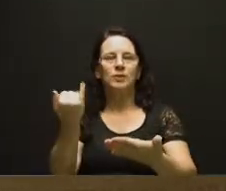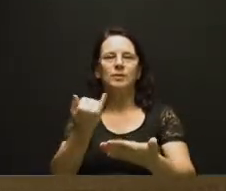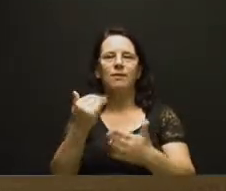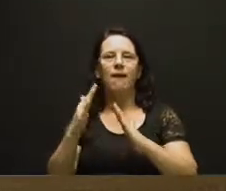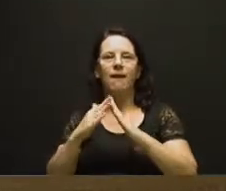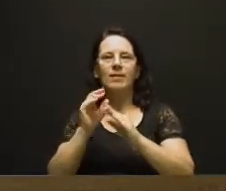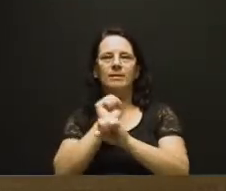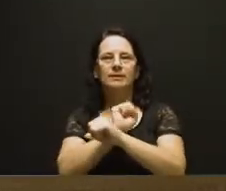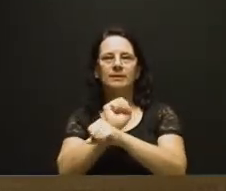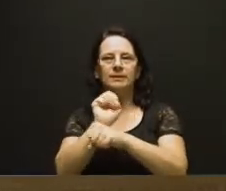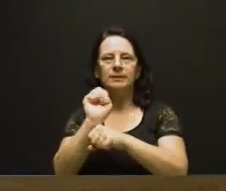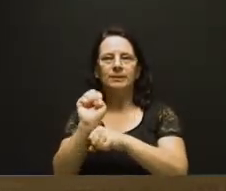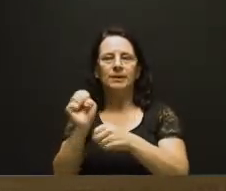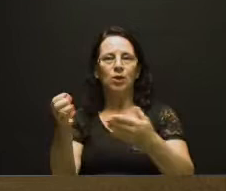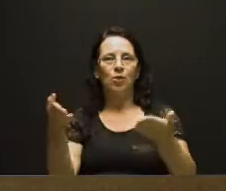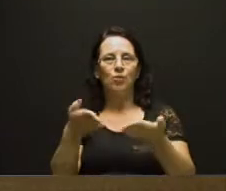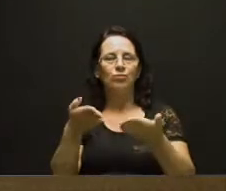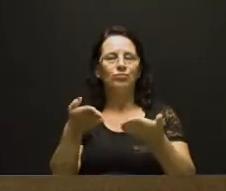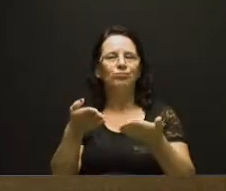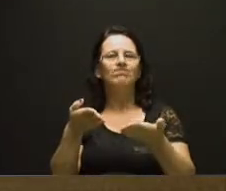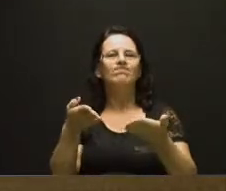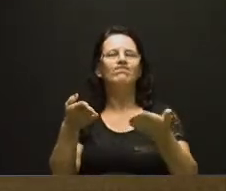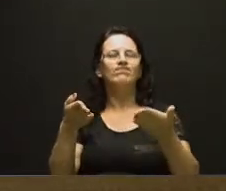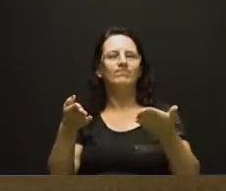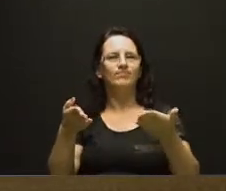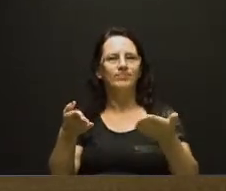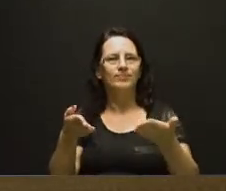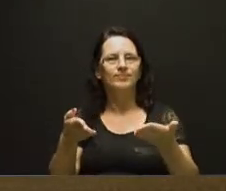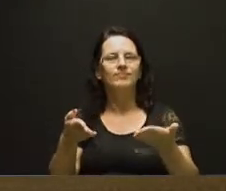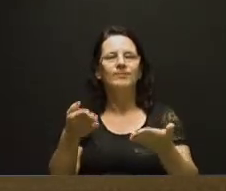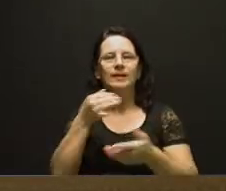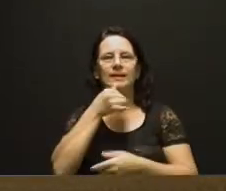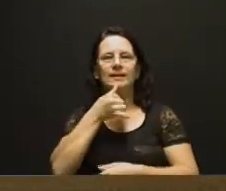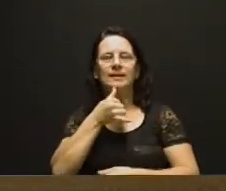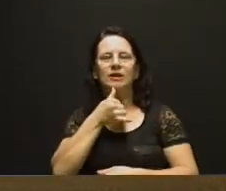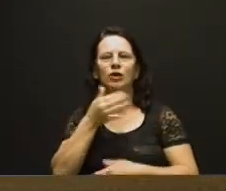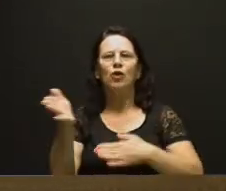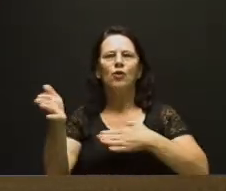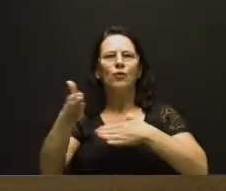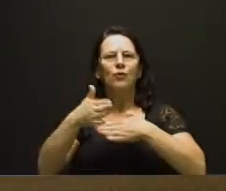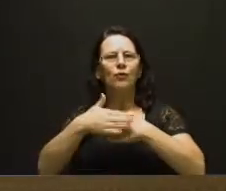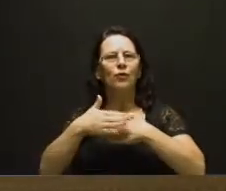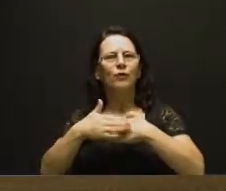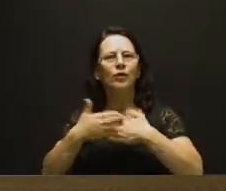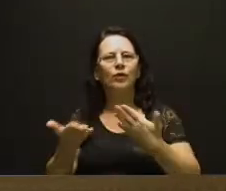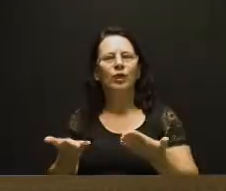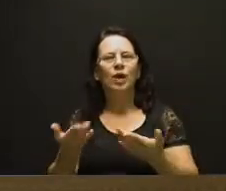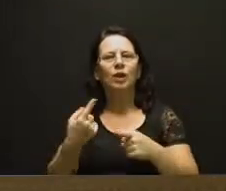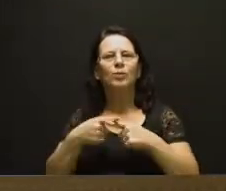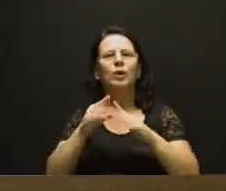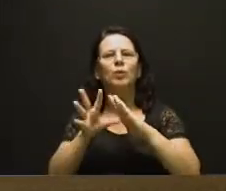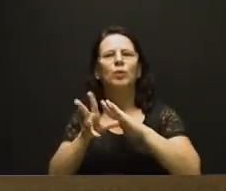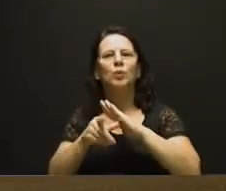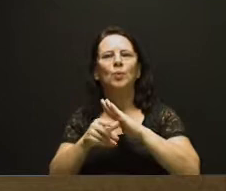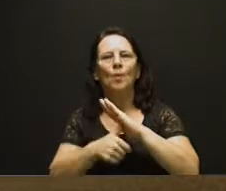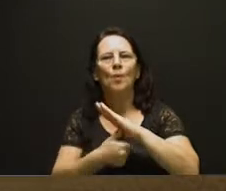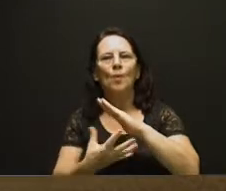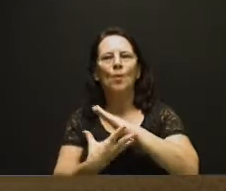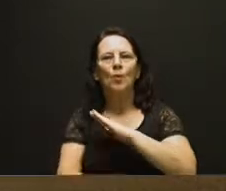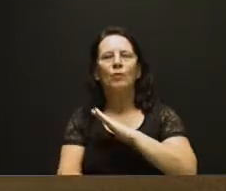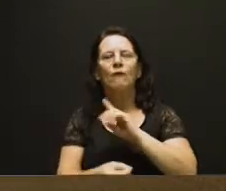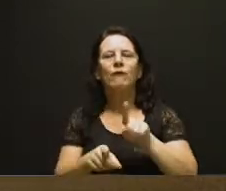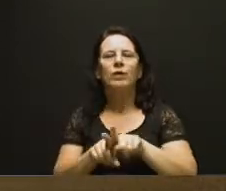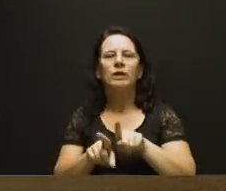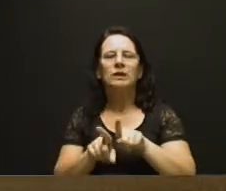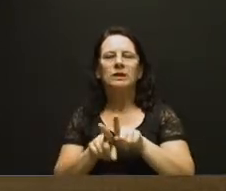esperança hoje se grita né esperança foi fechada a corrupção tem uma ação civil pública